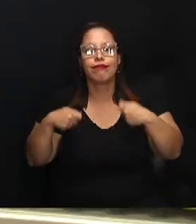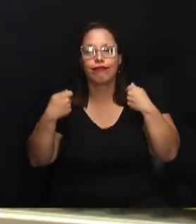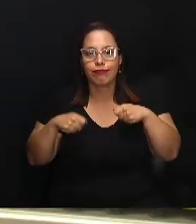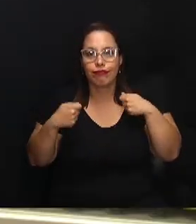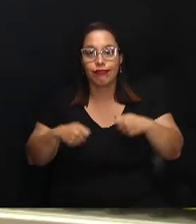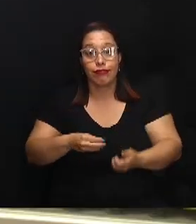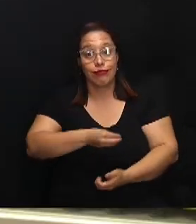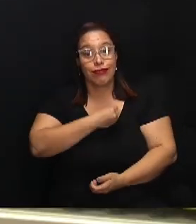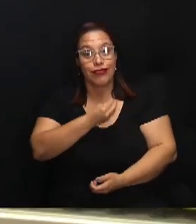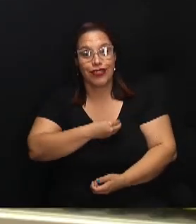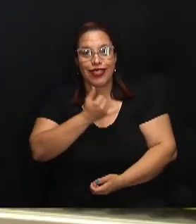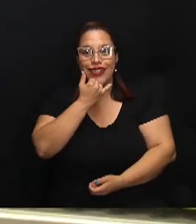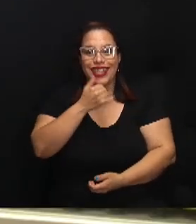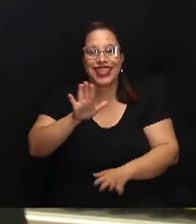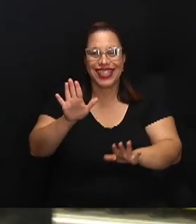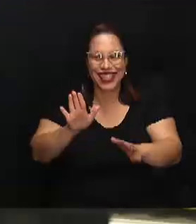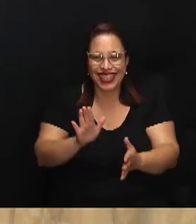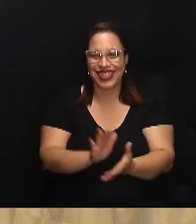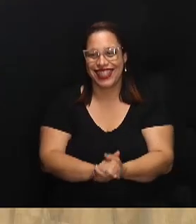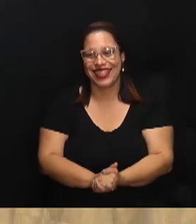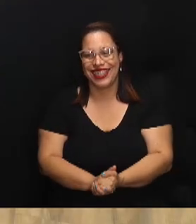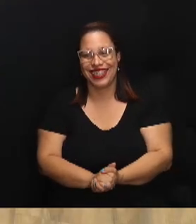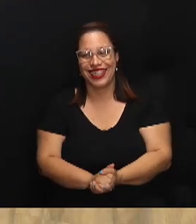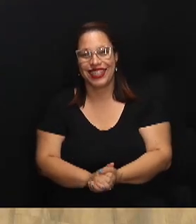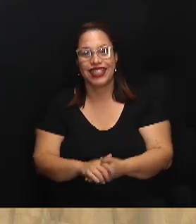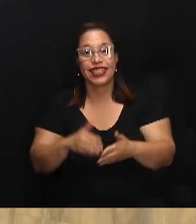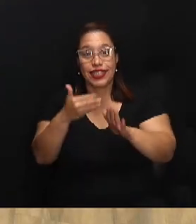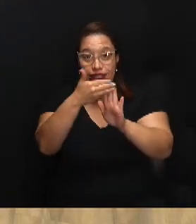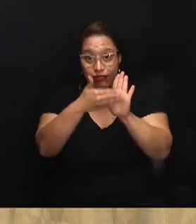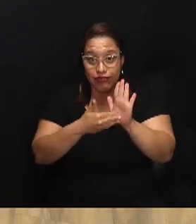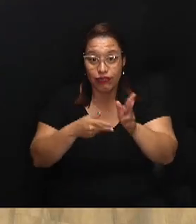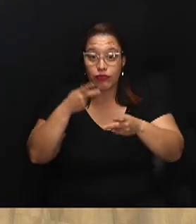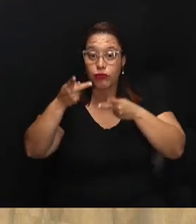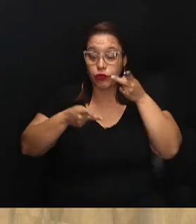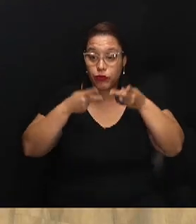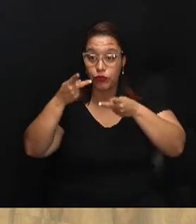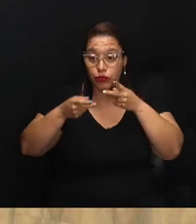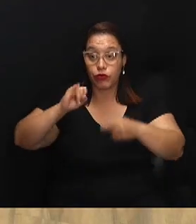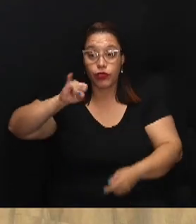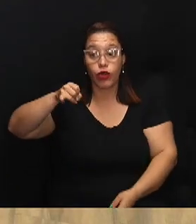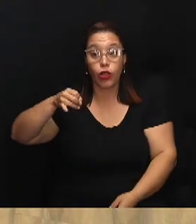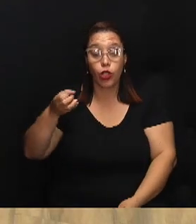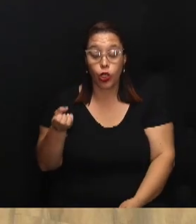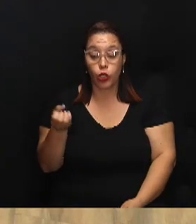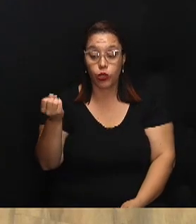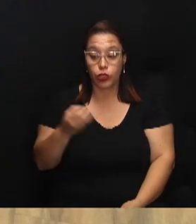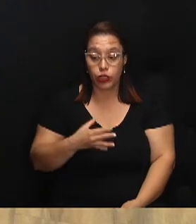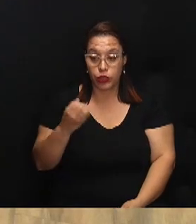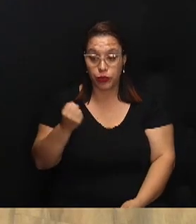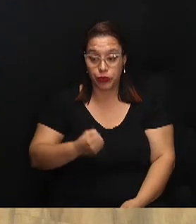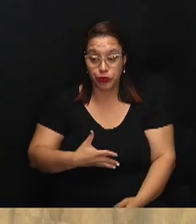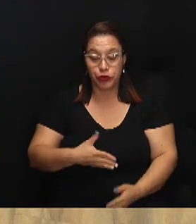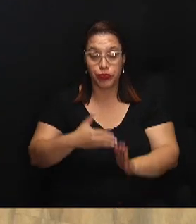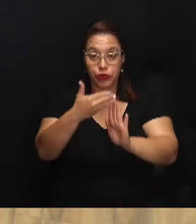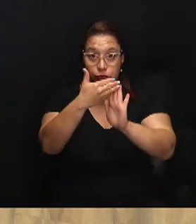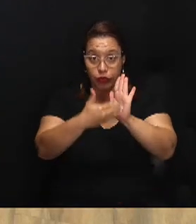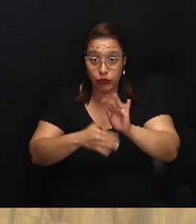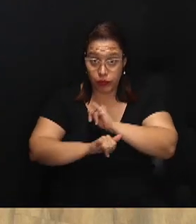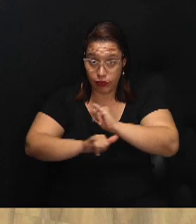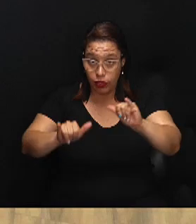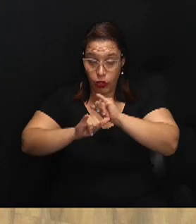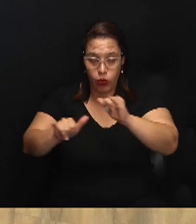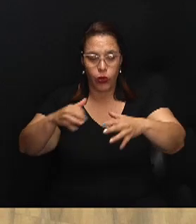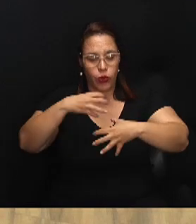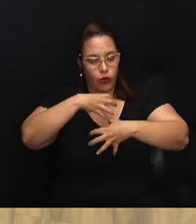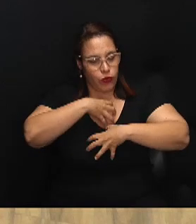da vida, desculpa, pessoal, e com essa premissa, falar aí do Janeiro Branco, que é uma campanha que busca